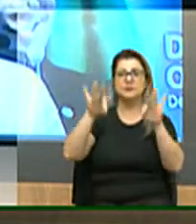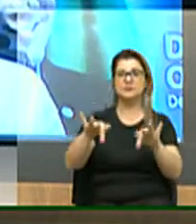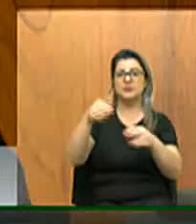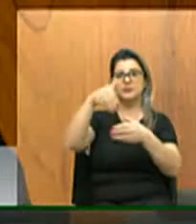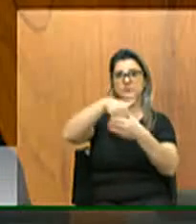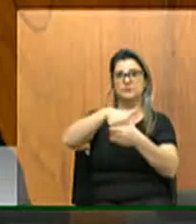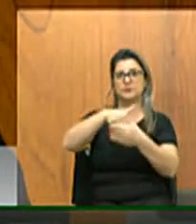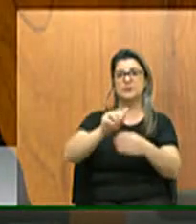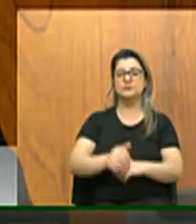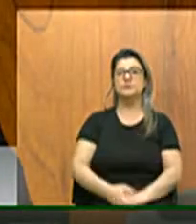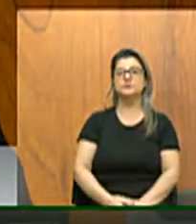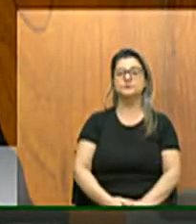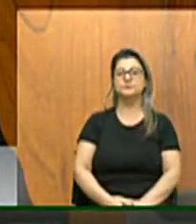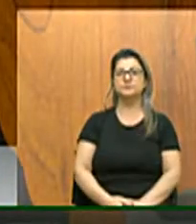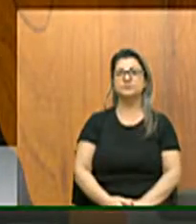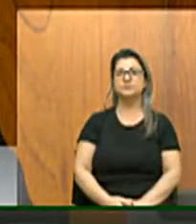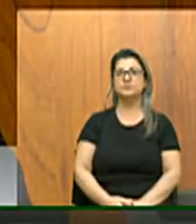votação.